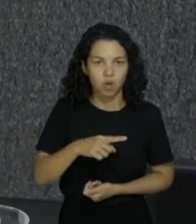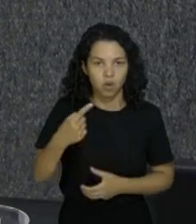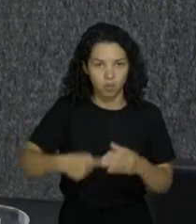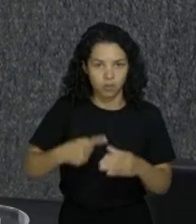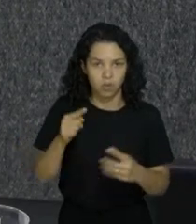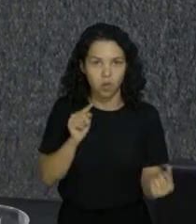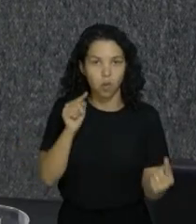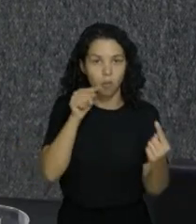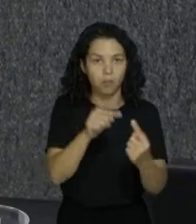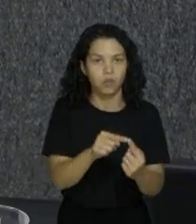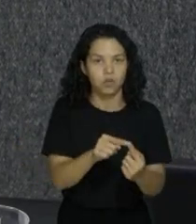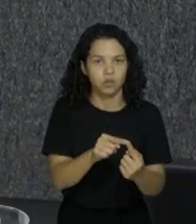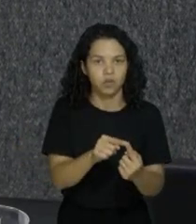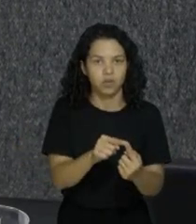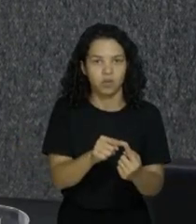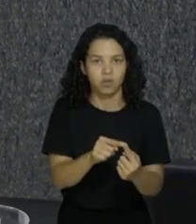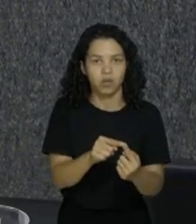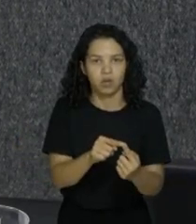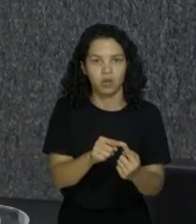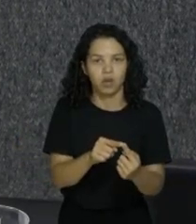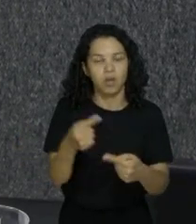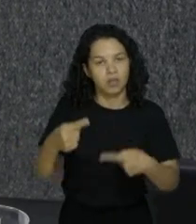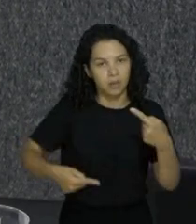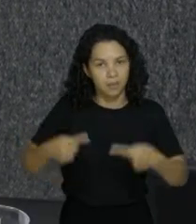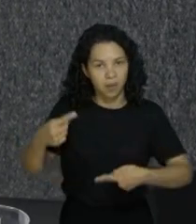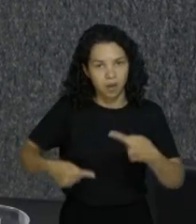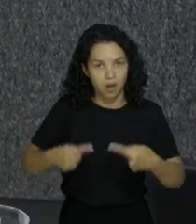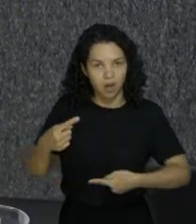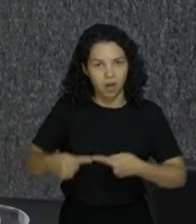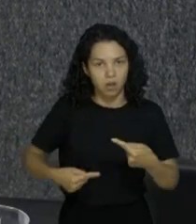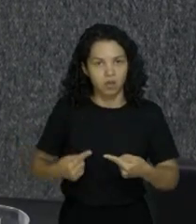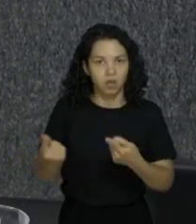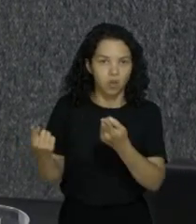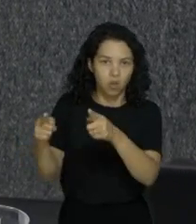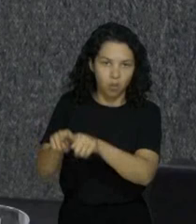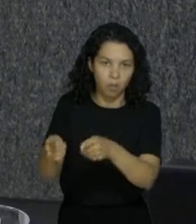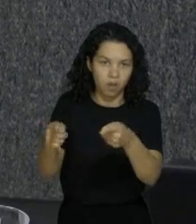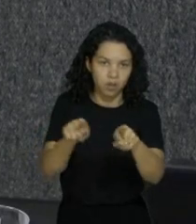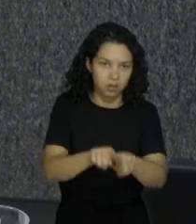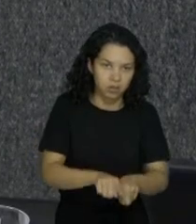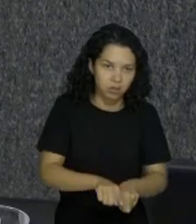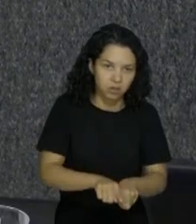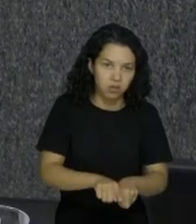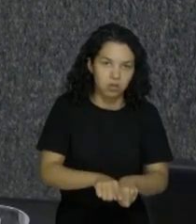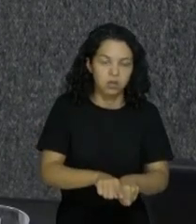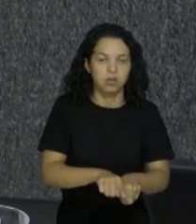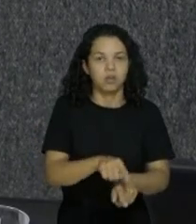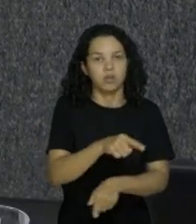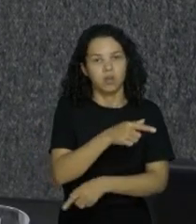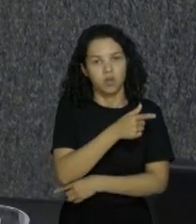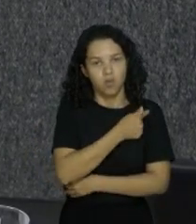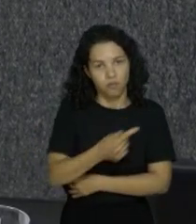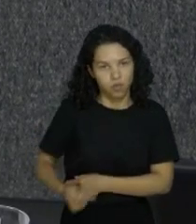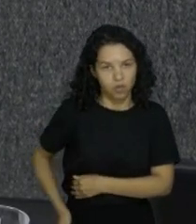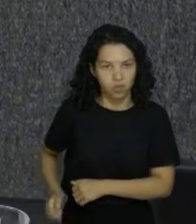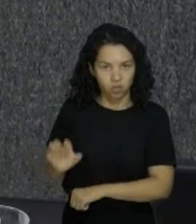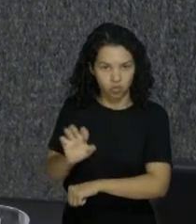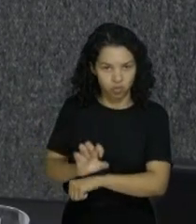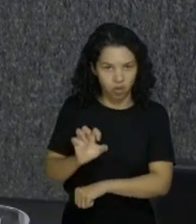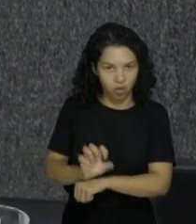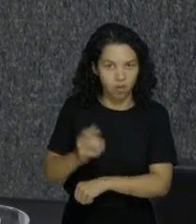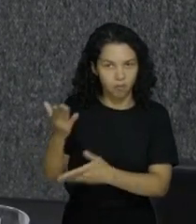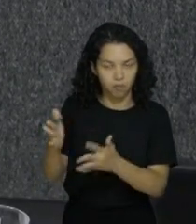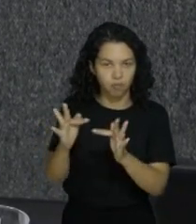debates com parceiros o governo do estado através da Fundação Catarinense educação especial né com a